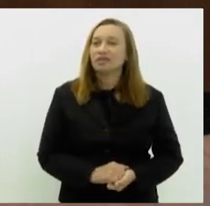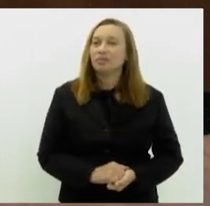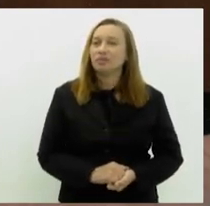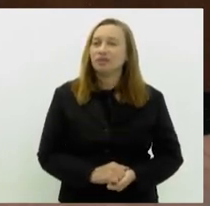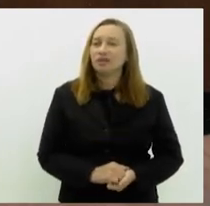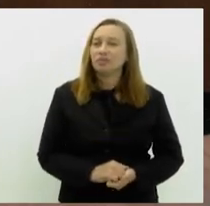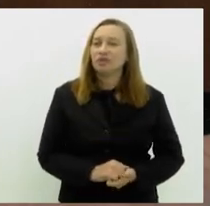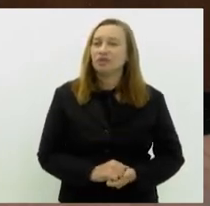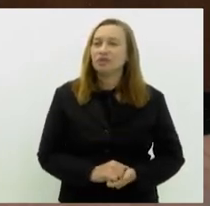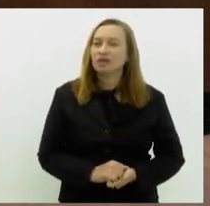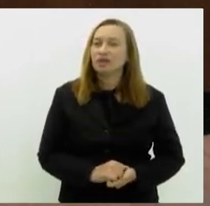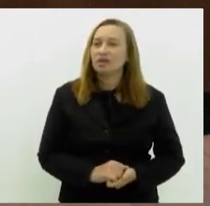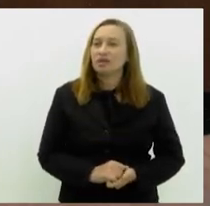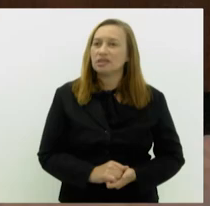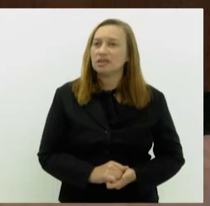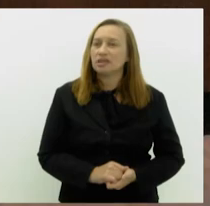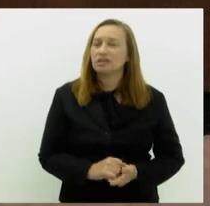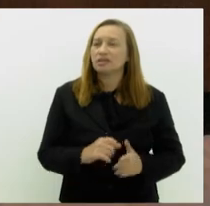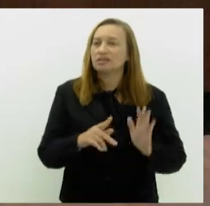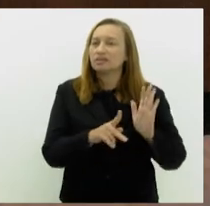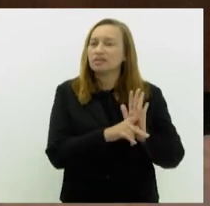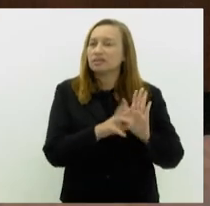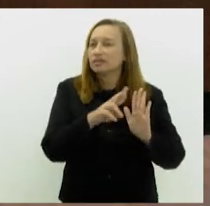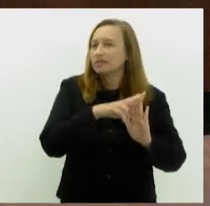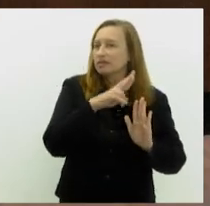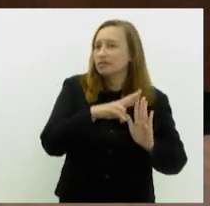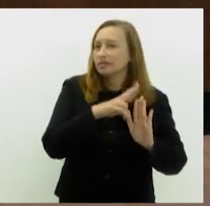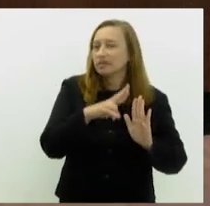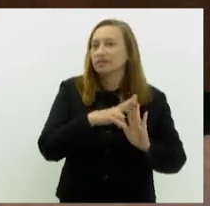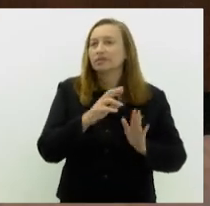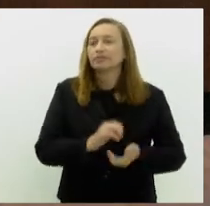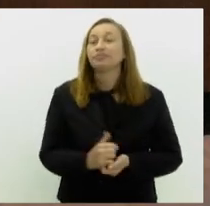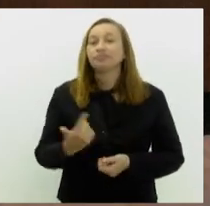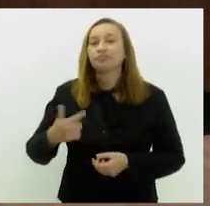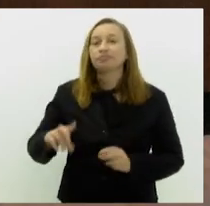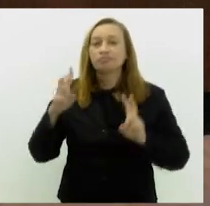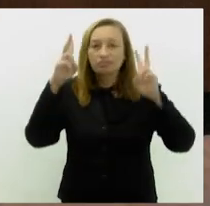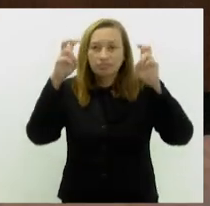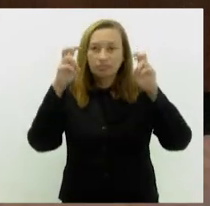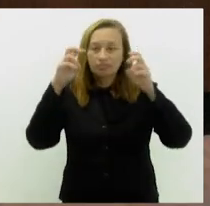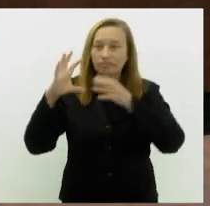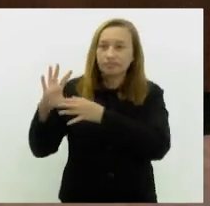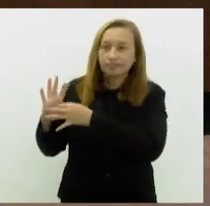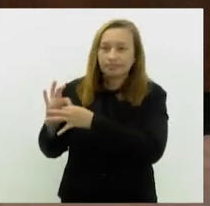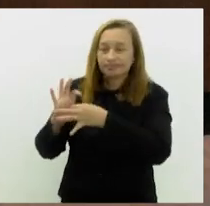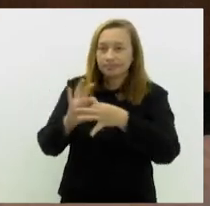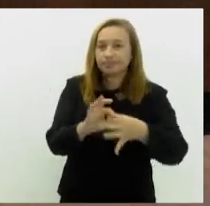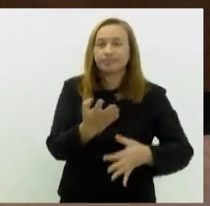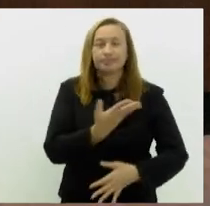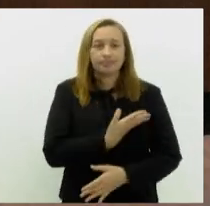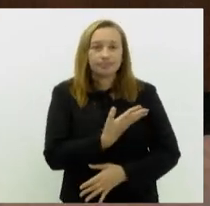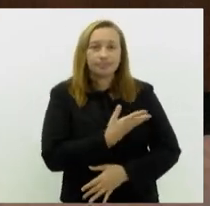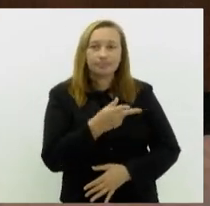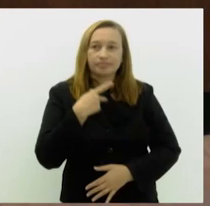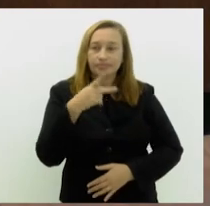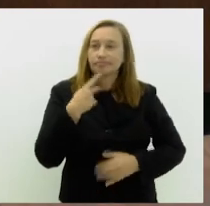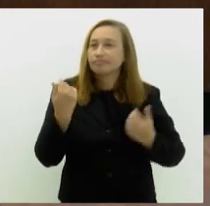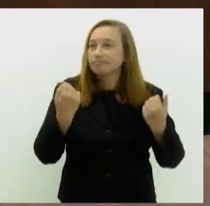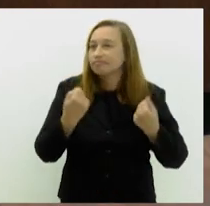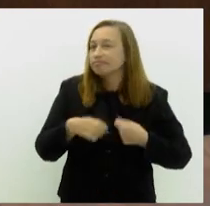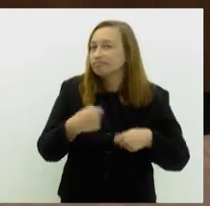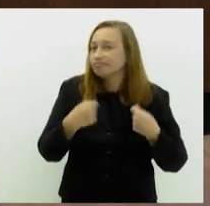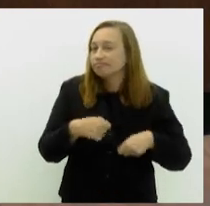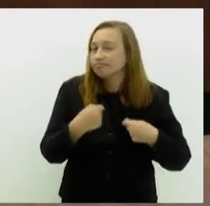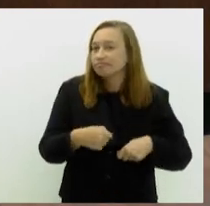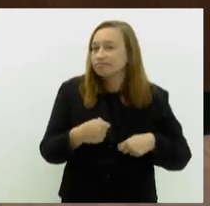essa correção e essa resolução. E outro é ir no tema na mesma direção que alguns colegas colocaram, da necessidade de